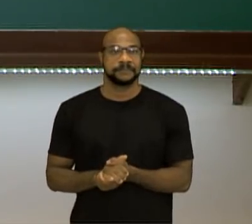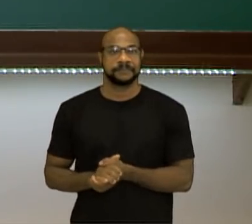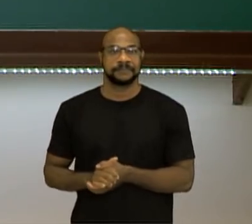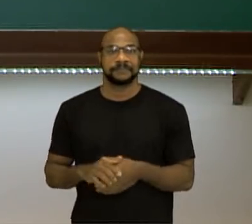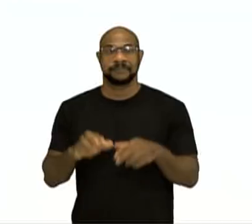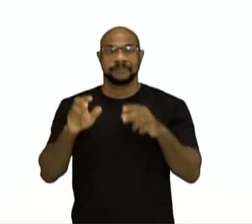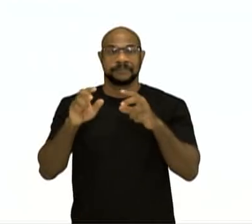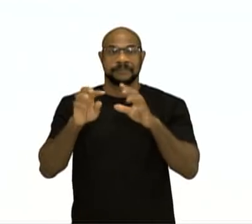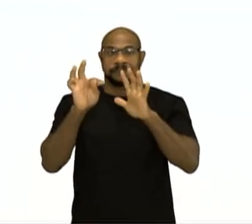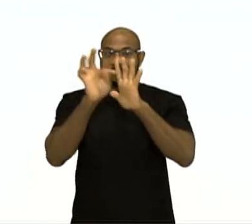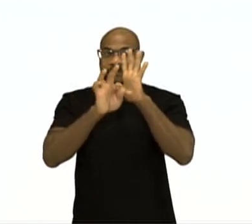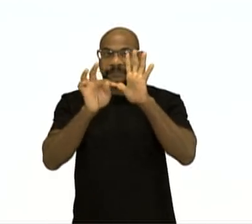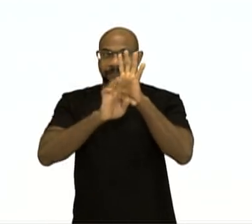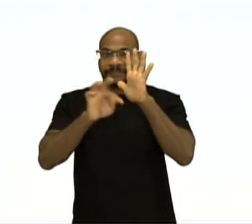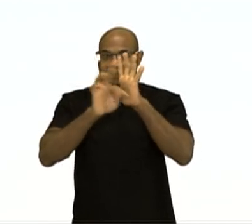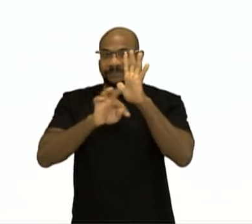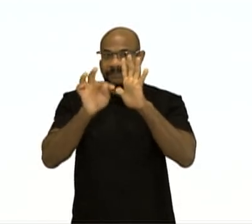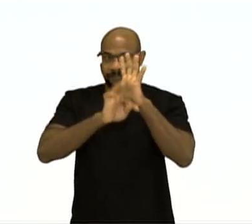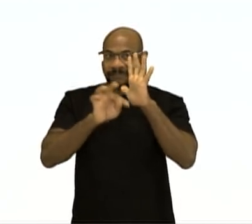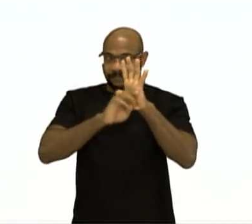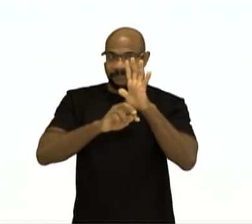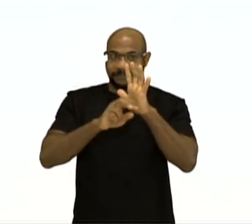na história em quadrinhos,